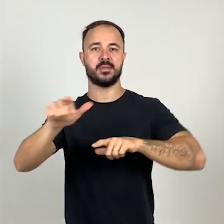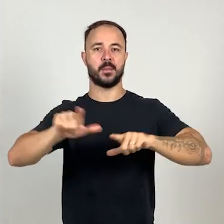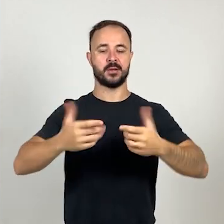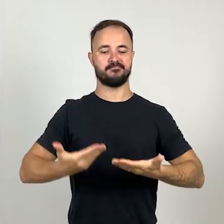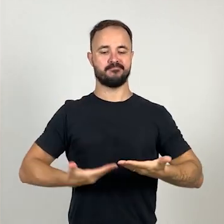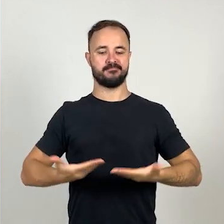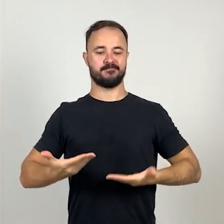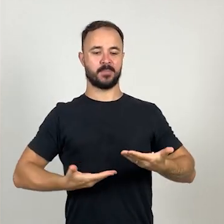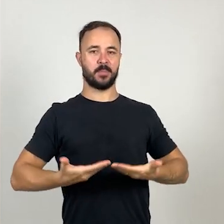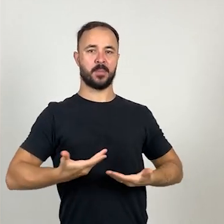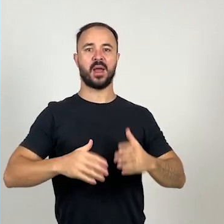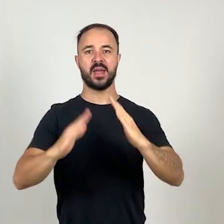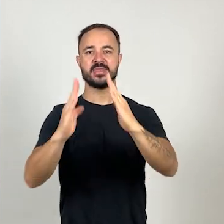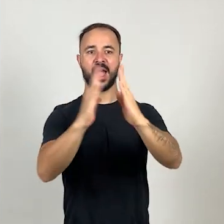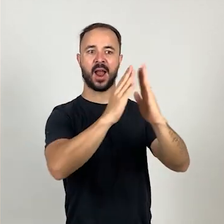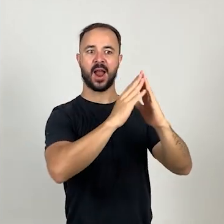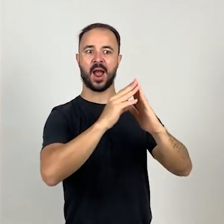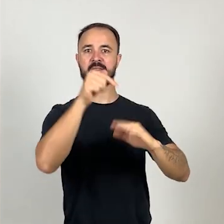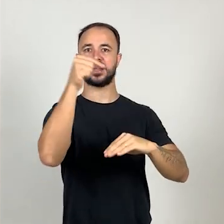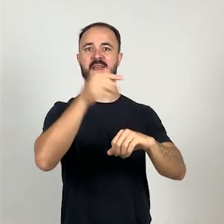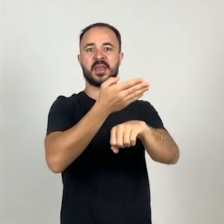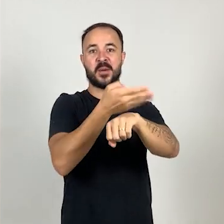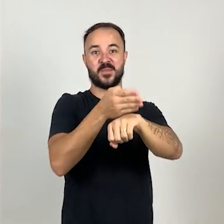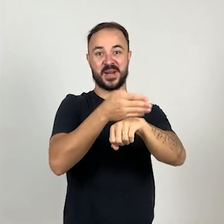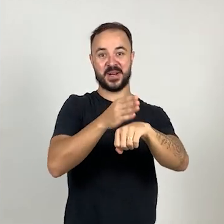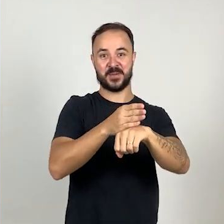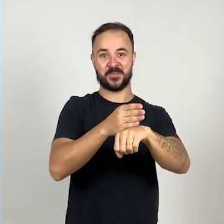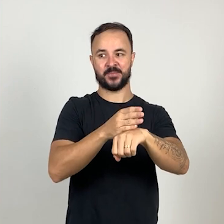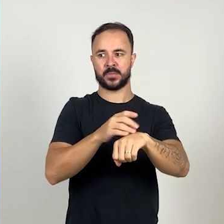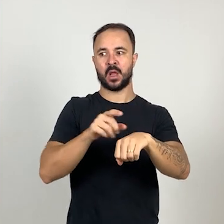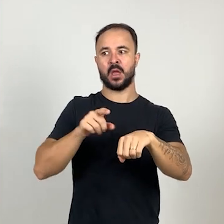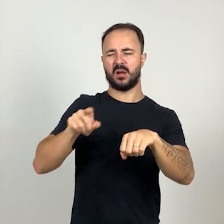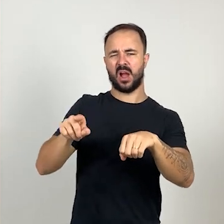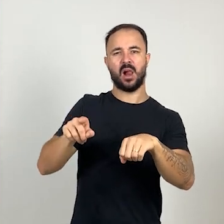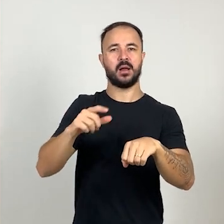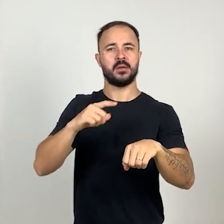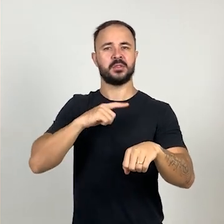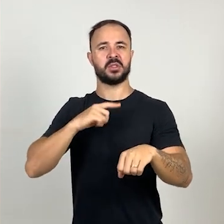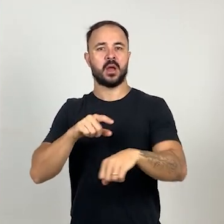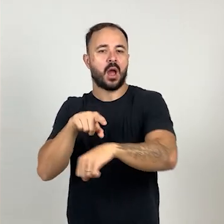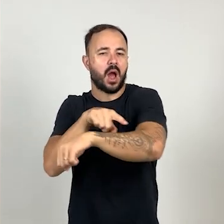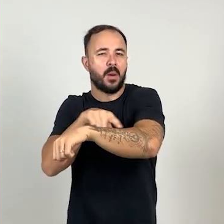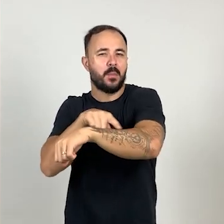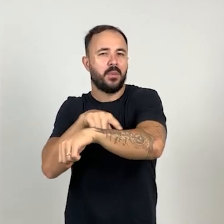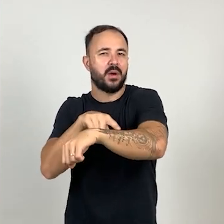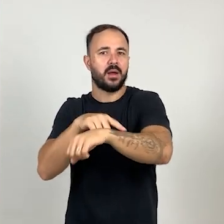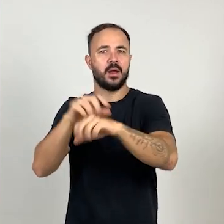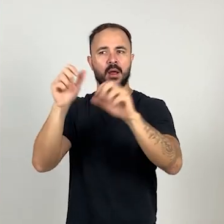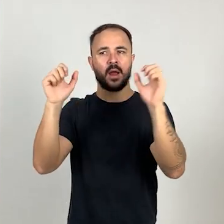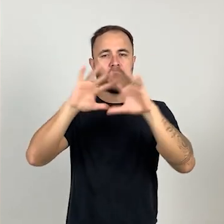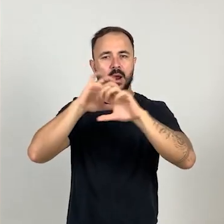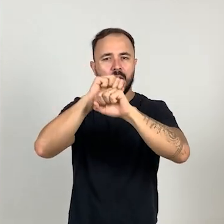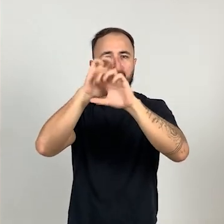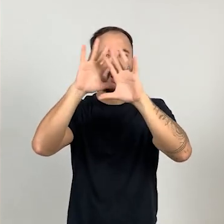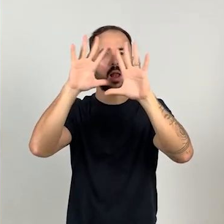brancas. Normalmente, elas tinham a pele mais clara e traços semelhantes aos dos europeus,